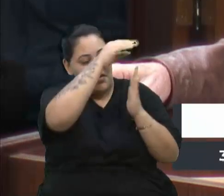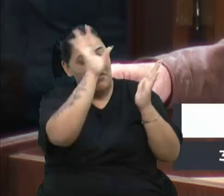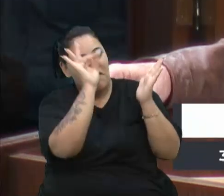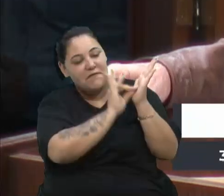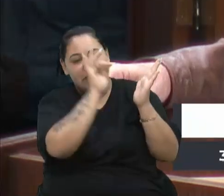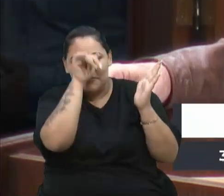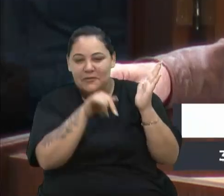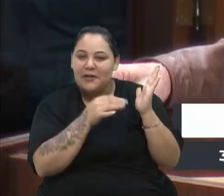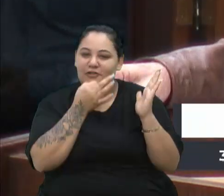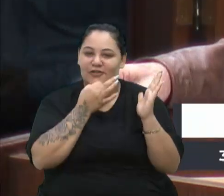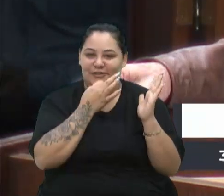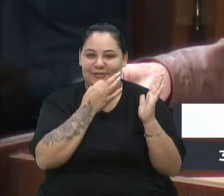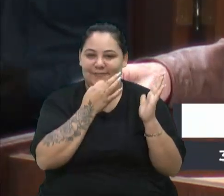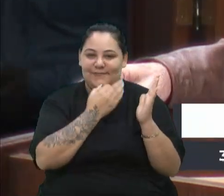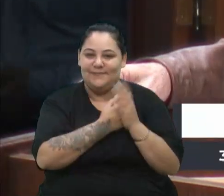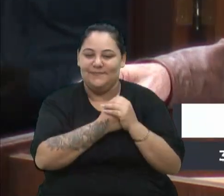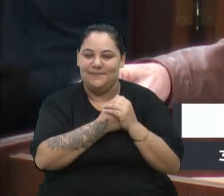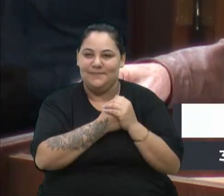de nossa cidade.